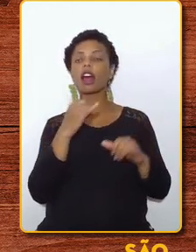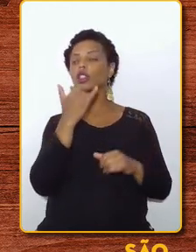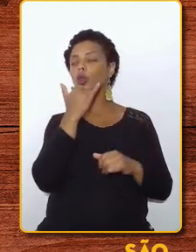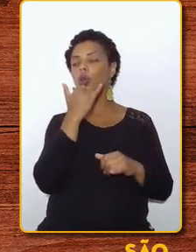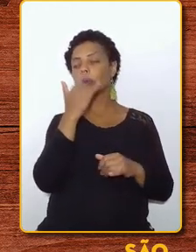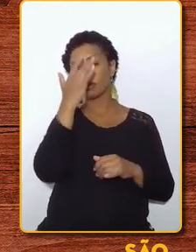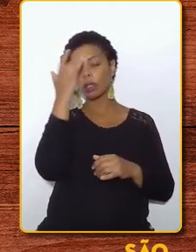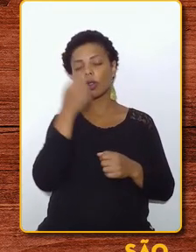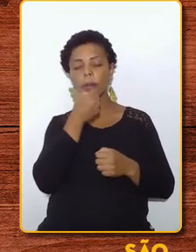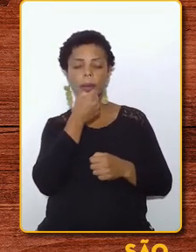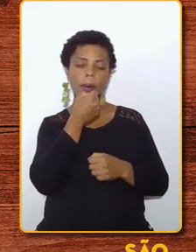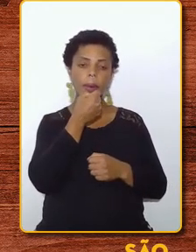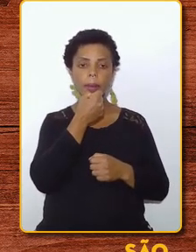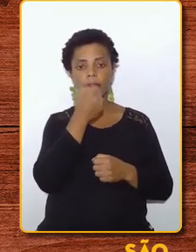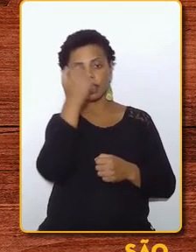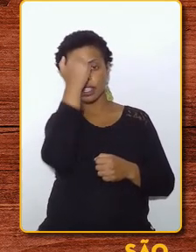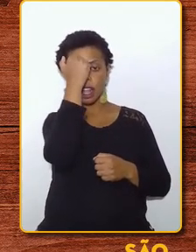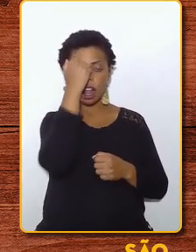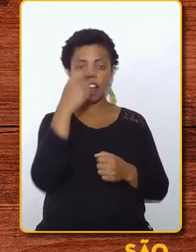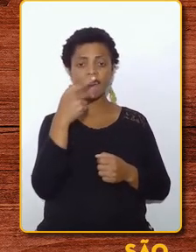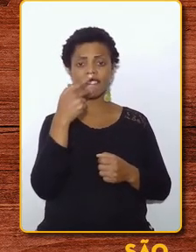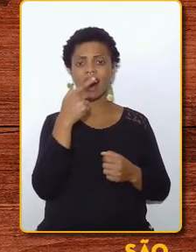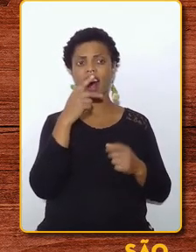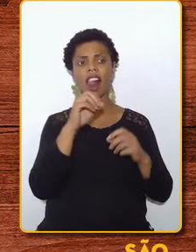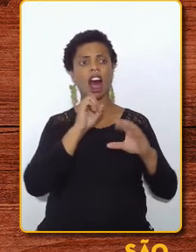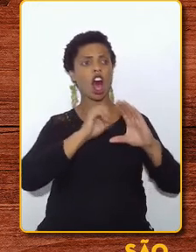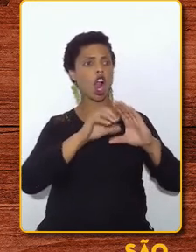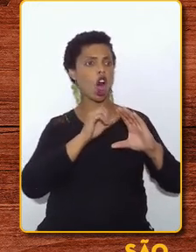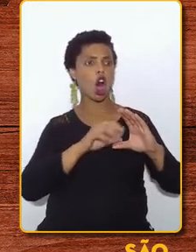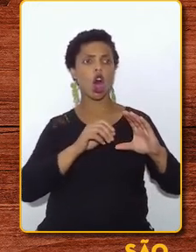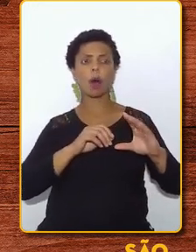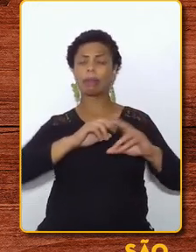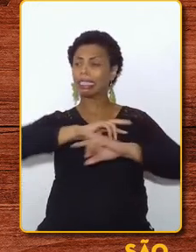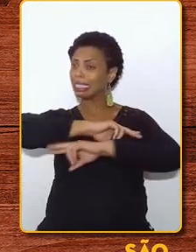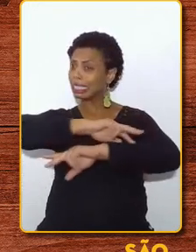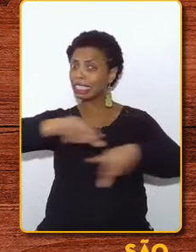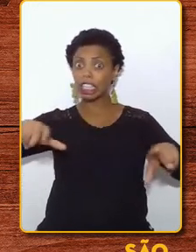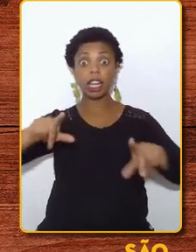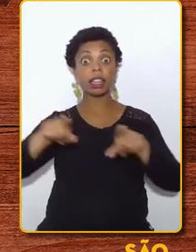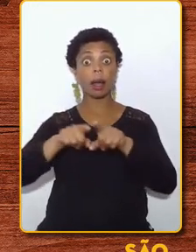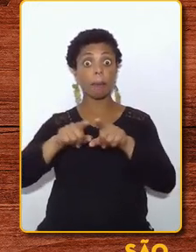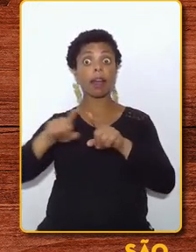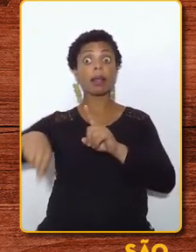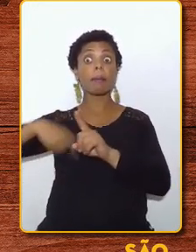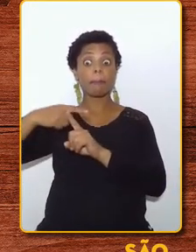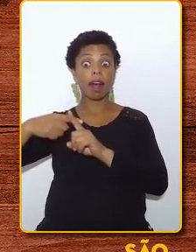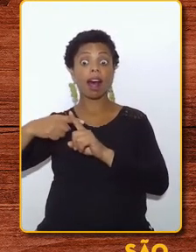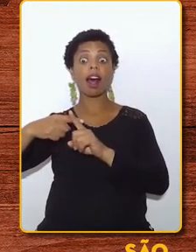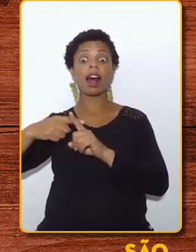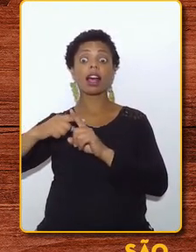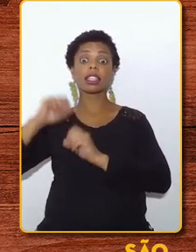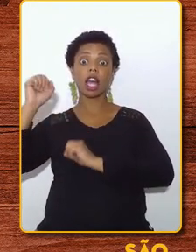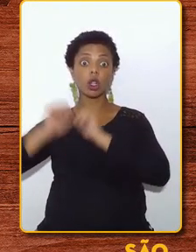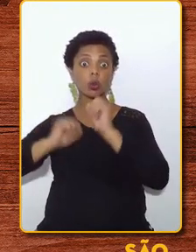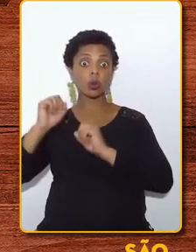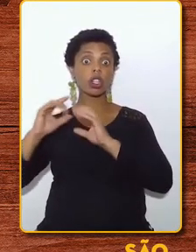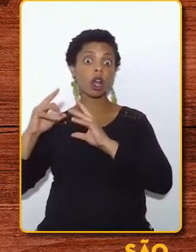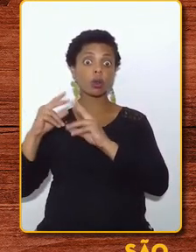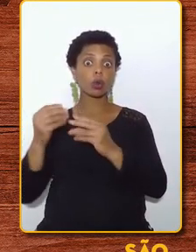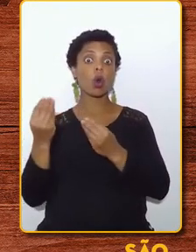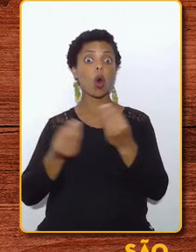Agrepop, e por trás de tudo isso vem toda uma indústria da forma de consumo desses alimentos que